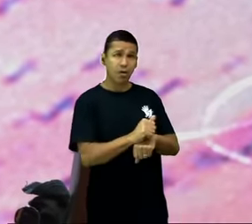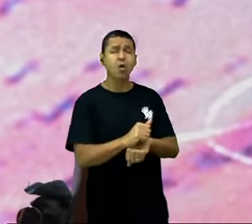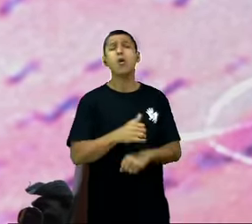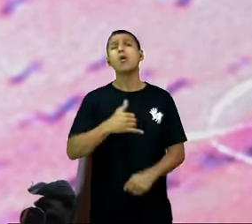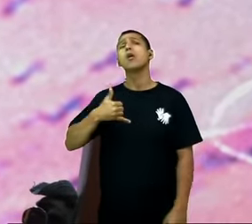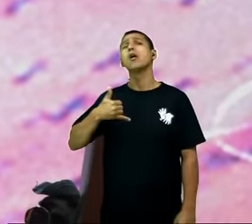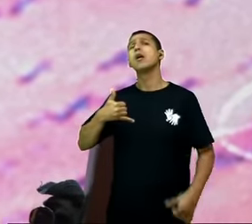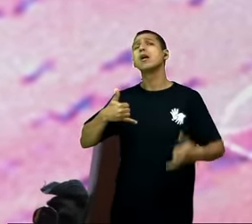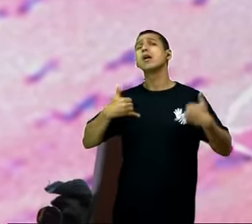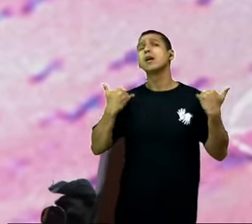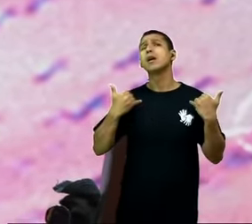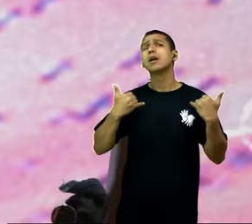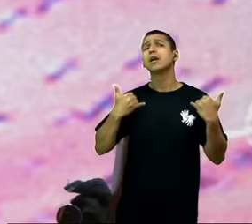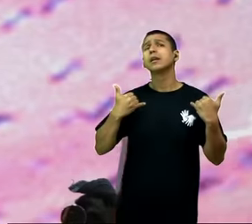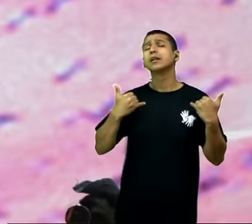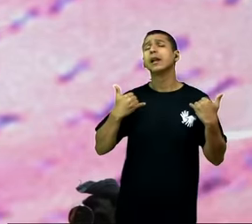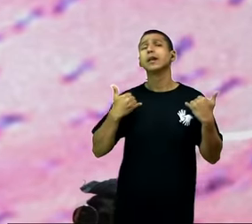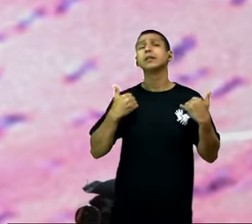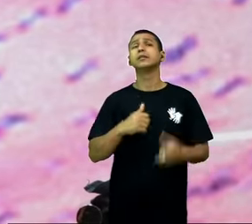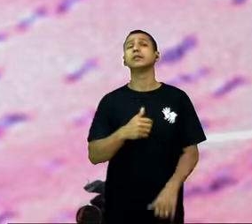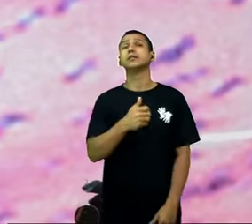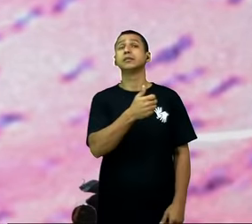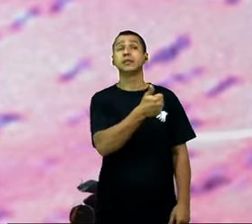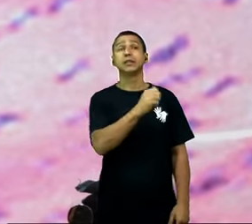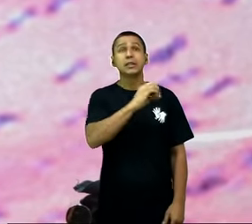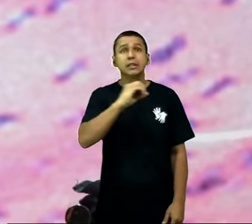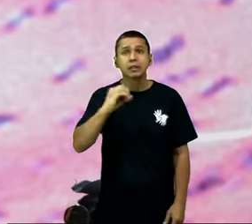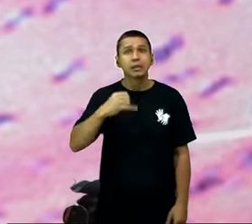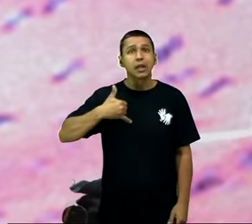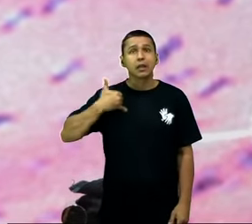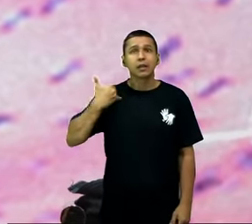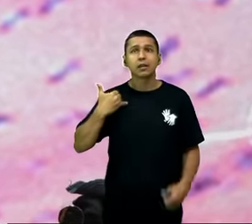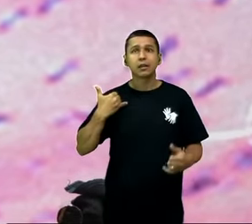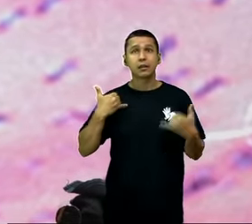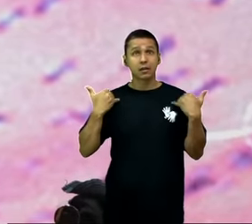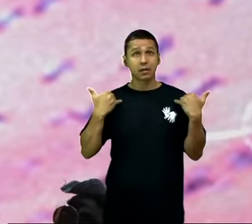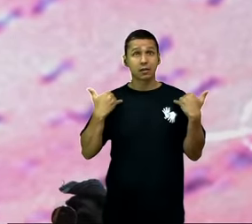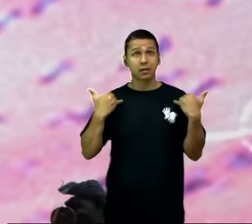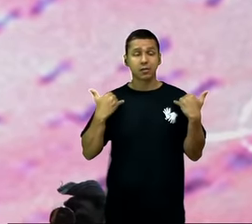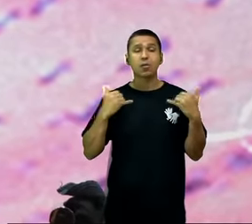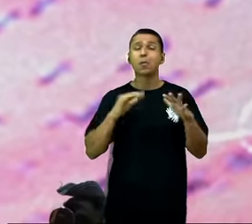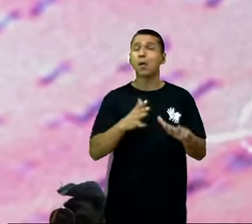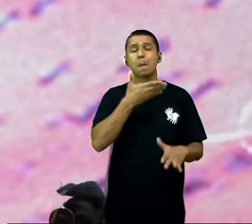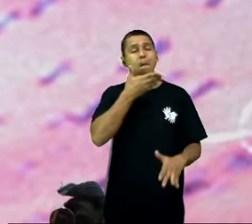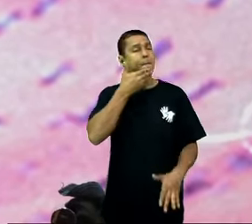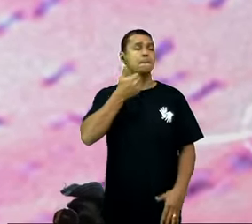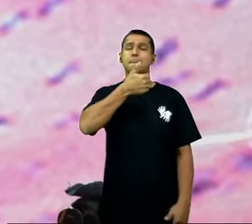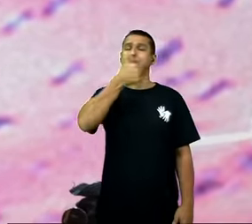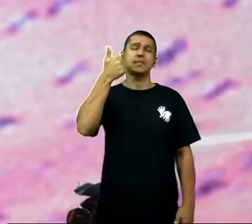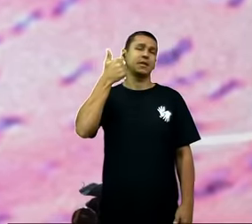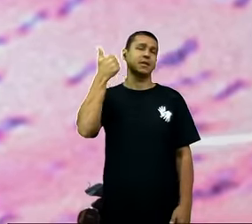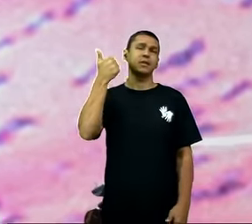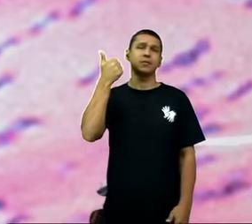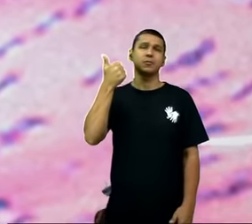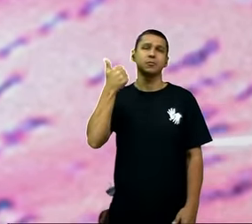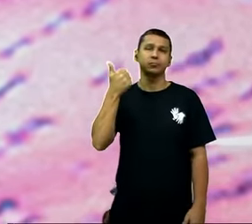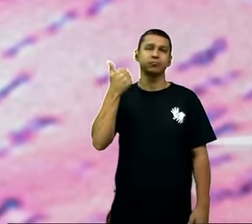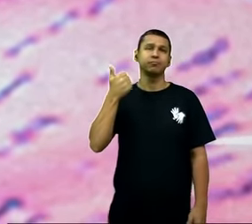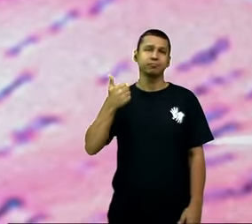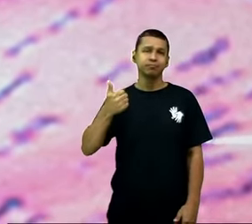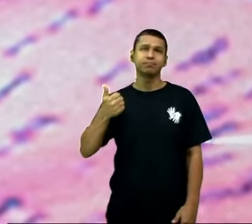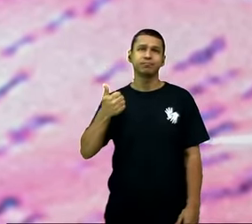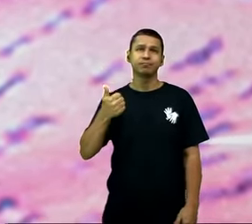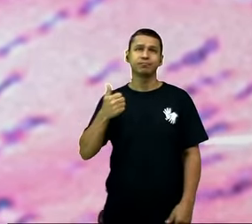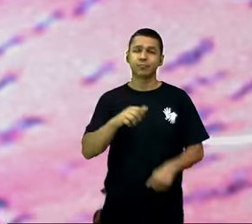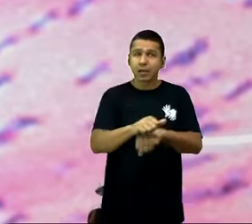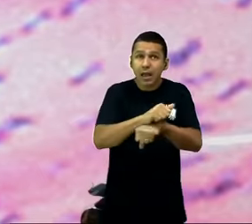quando Isaac nasceu? 100 anos. Mas está vivendo o seu melhor momento. O momento mais incrível da vida. Olha que incrível.